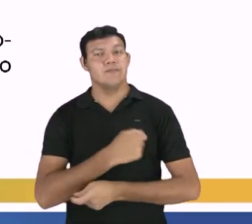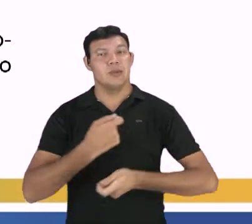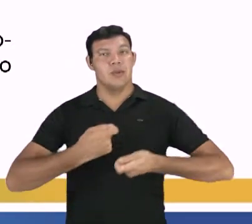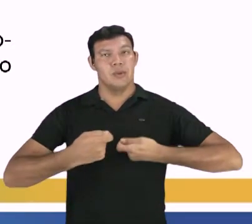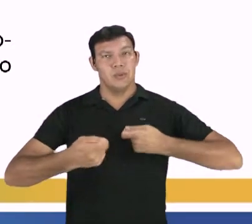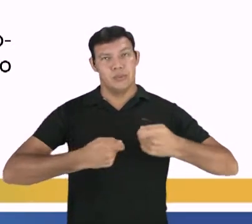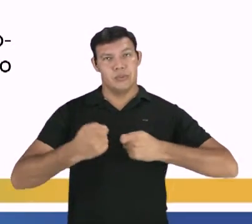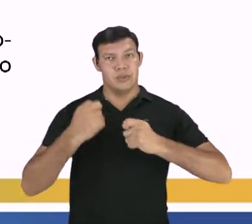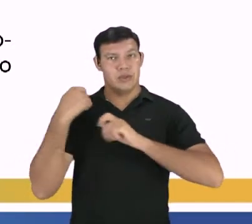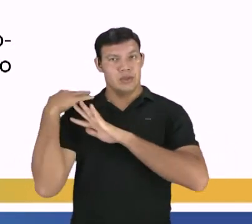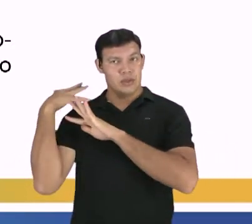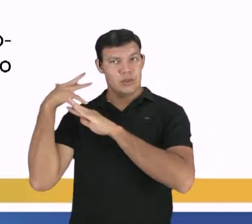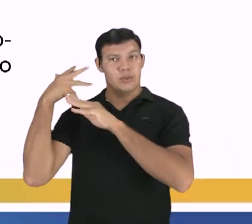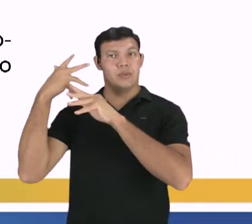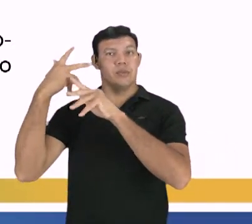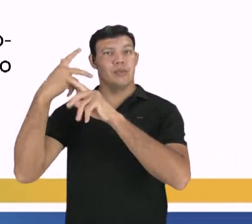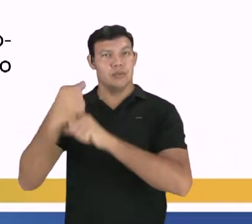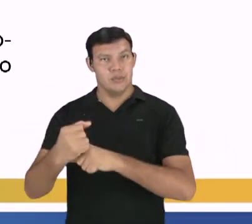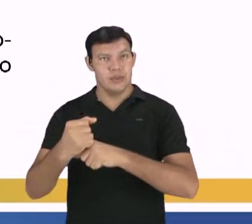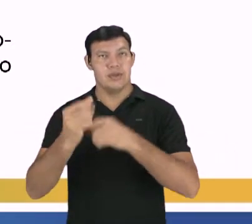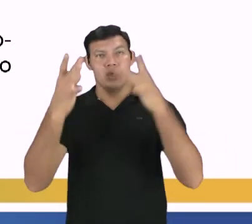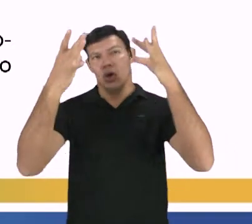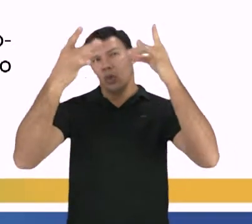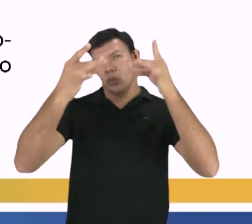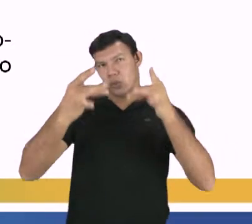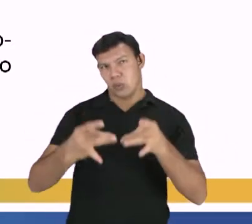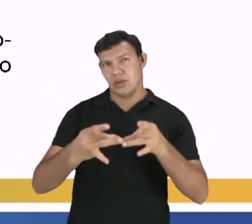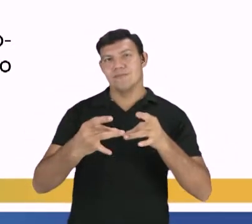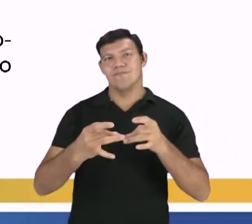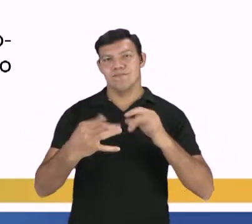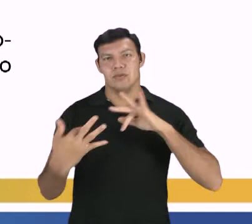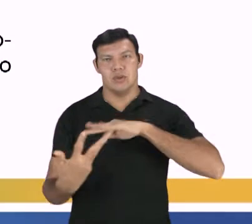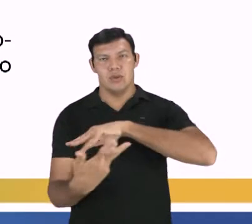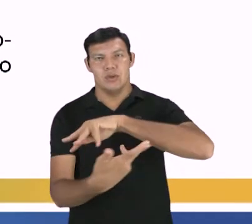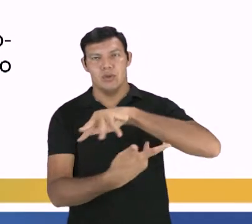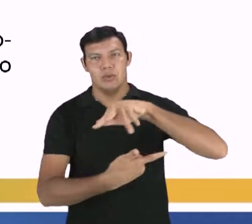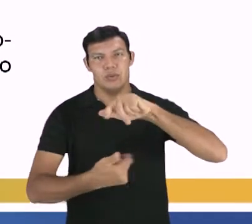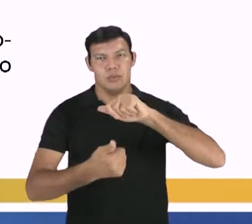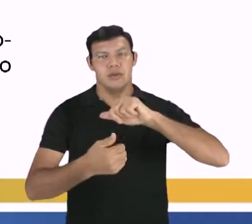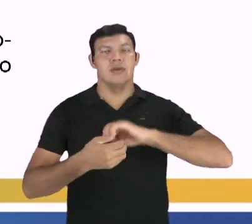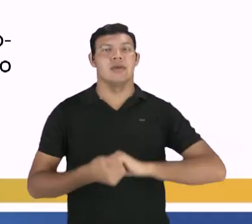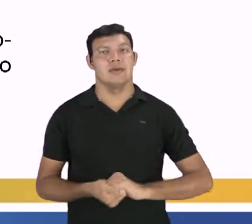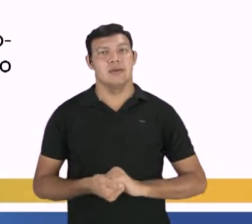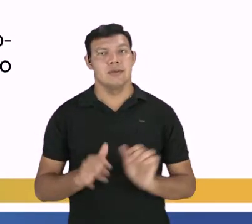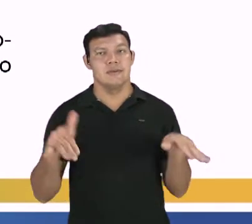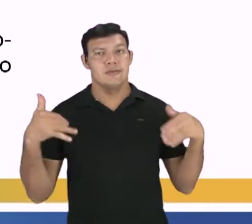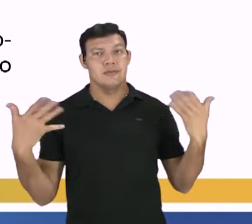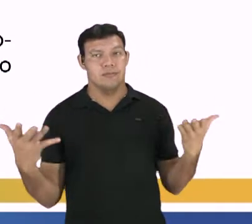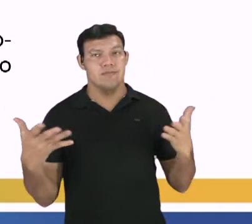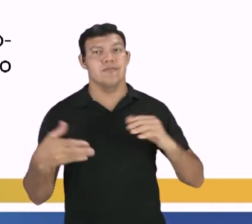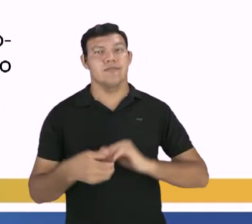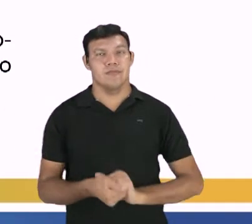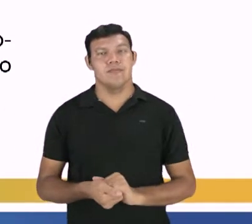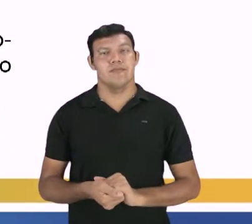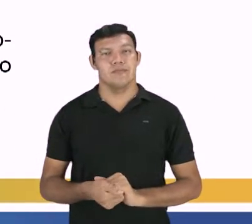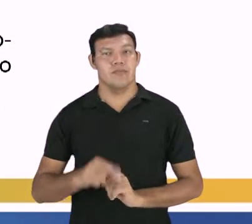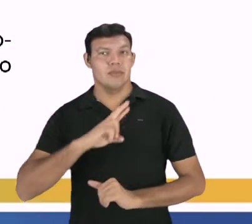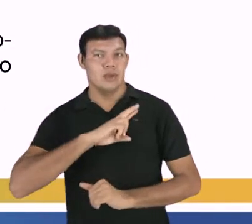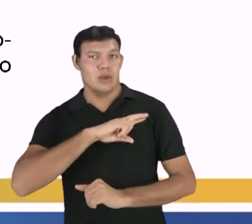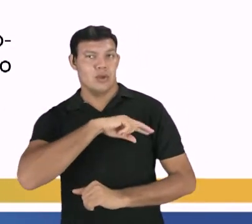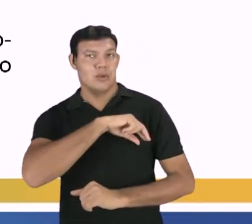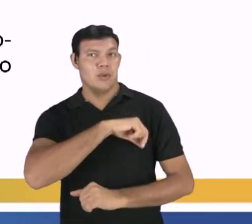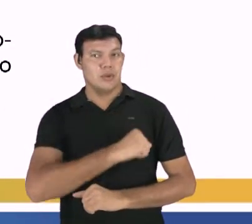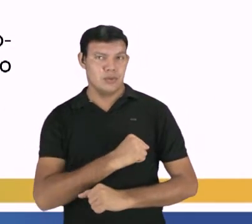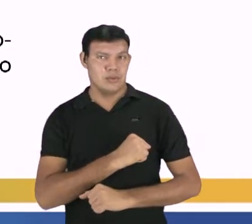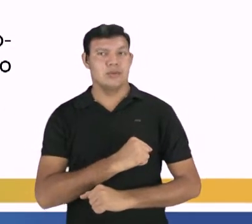predominando o resgate da descrição detalhada de assuntos universais. Tá? Então, já que o romantismo